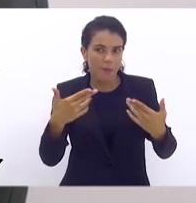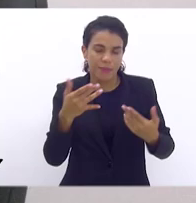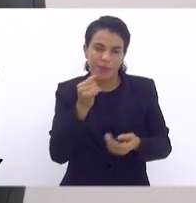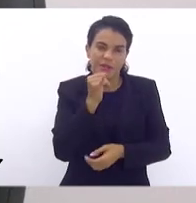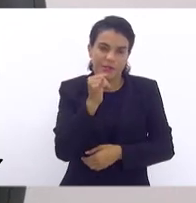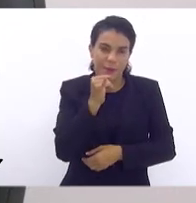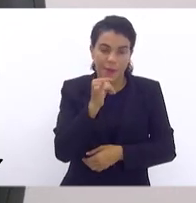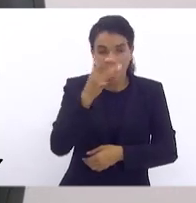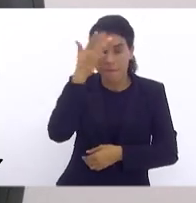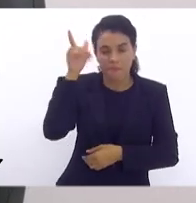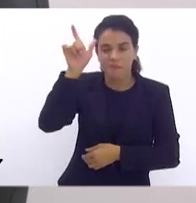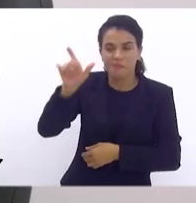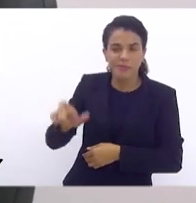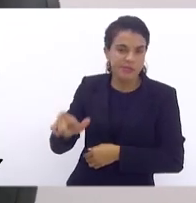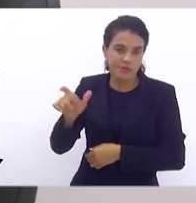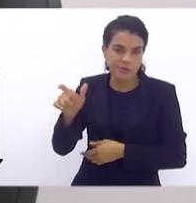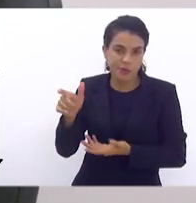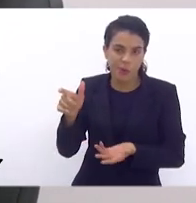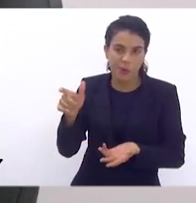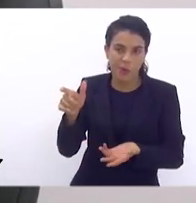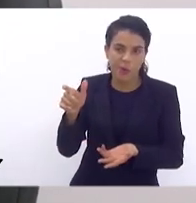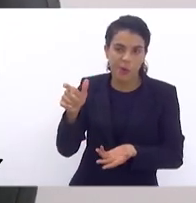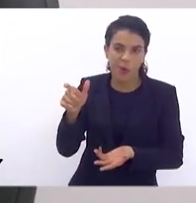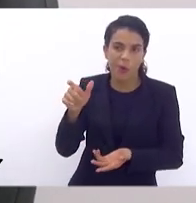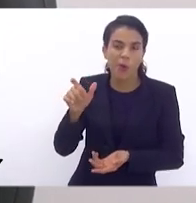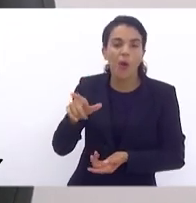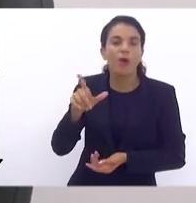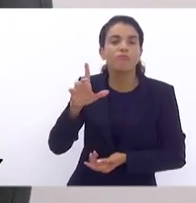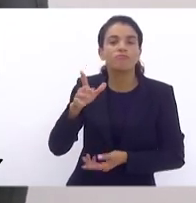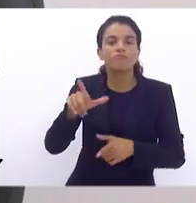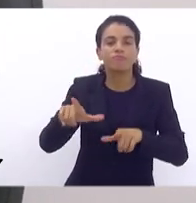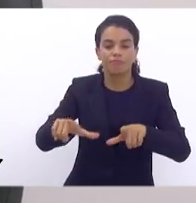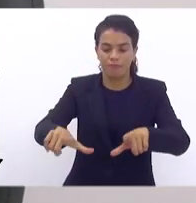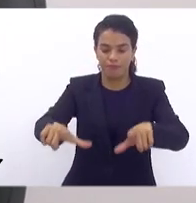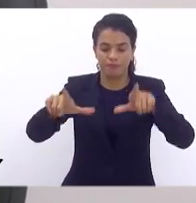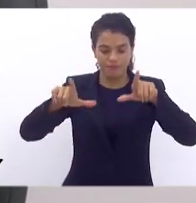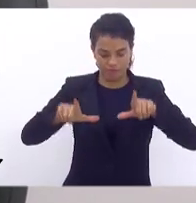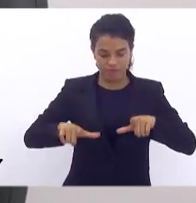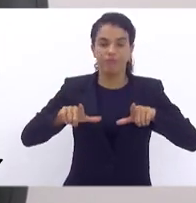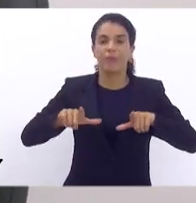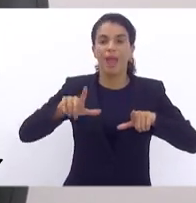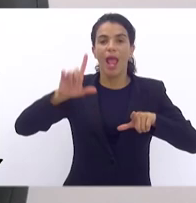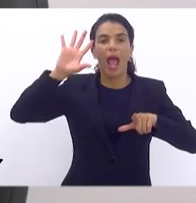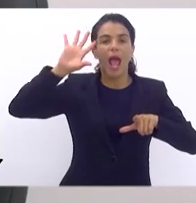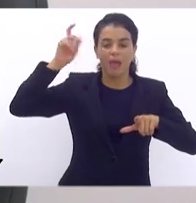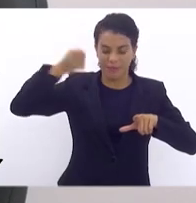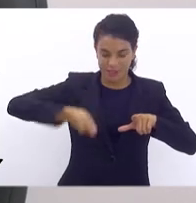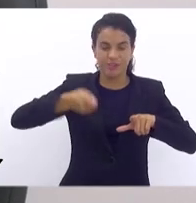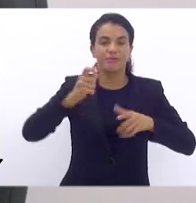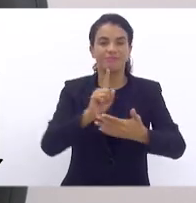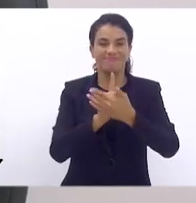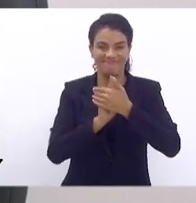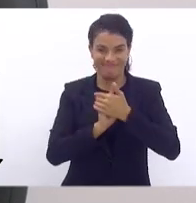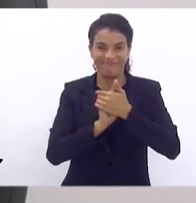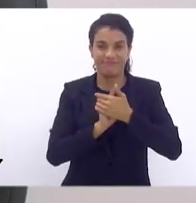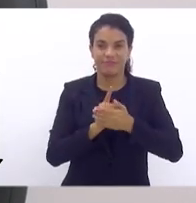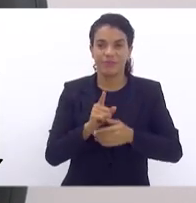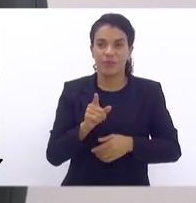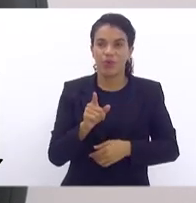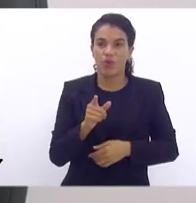um indivíduo pegou lá o a medida protetiva e publicizou né o indivíduo